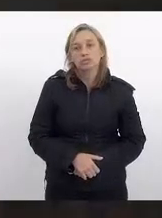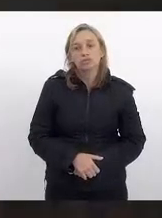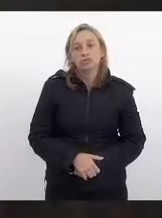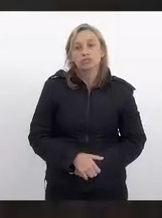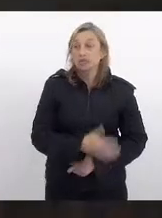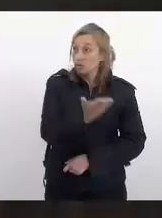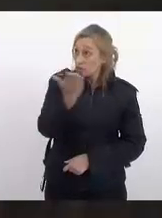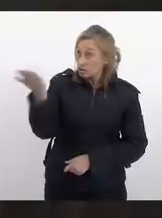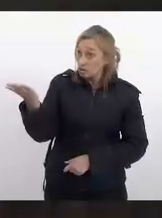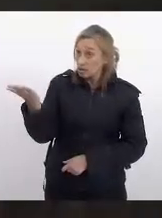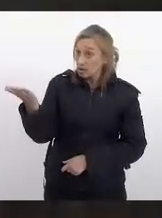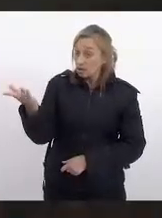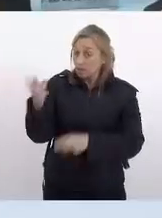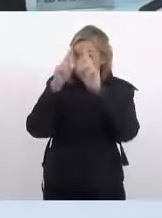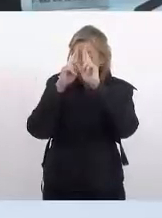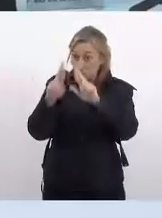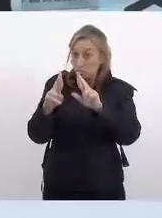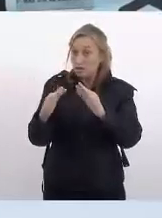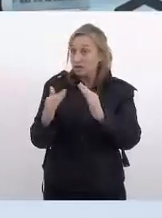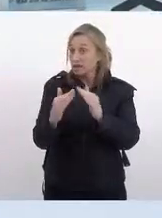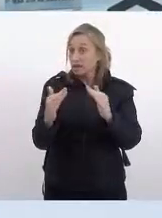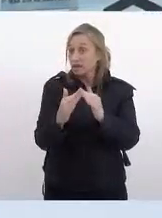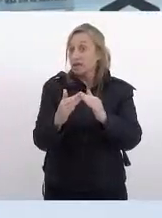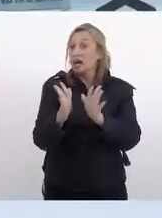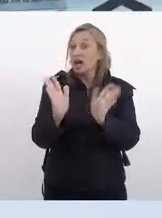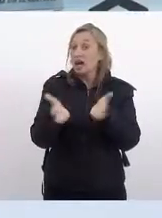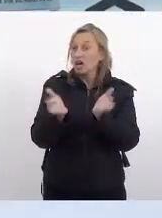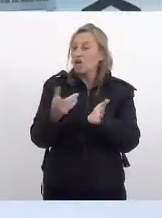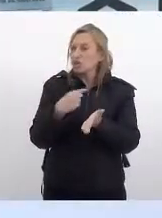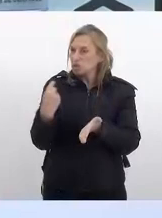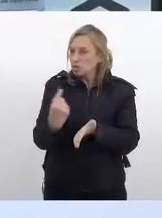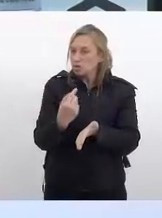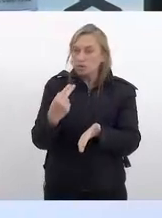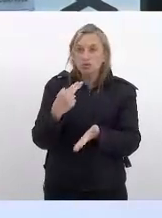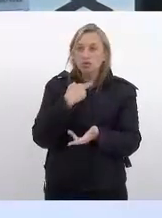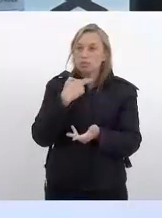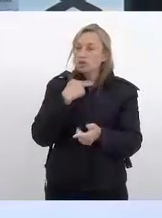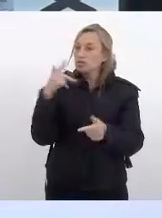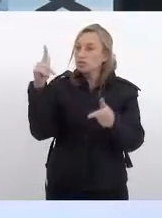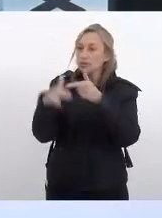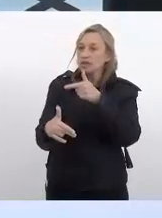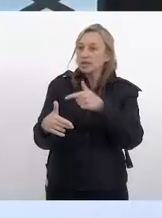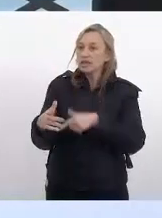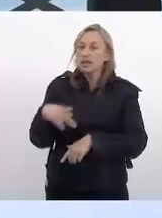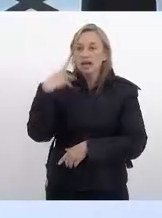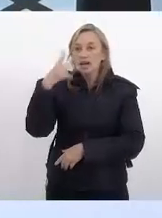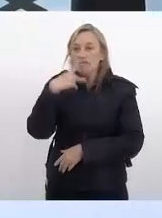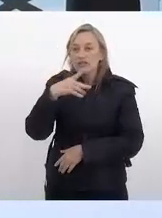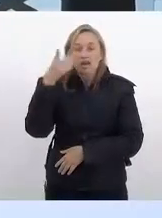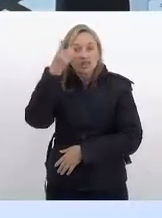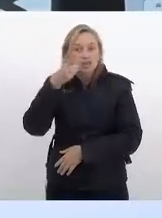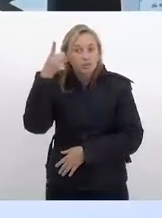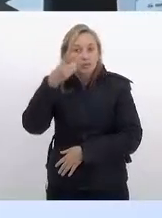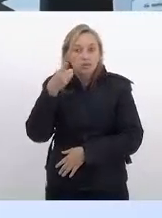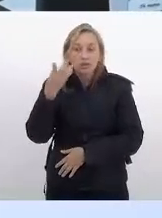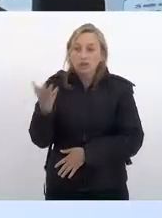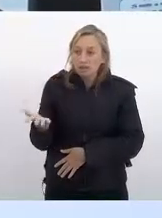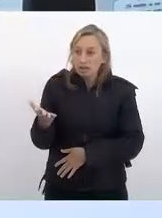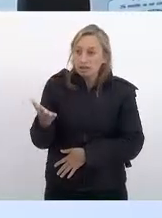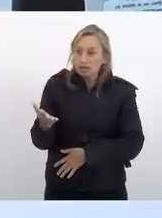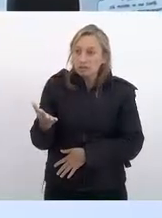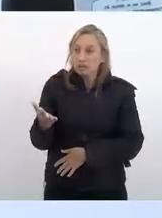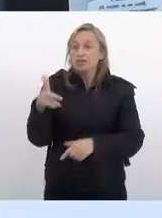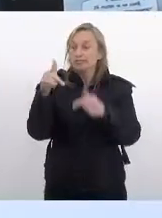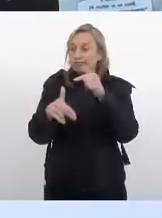e vocês tem tido respeito da sua casa agora nós não podemos interromper a fala dos deputados deputados em detrimento